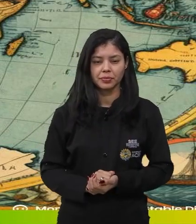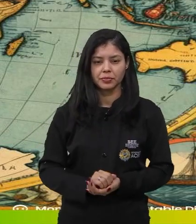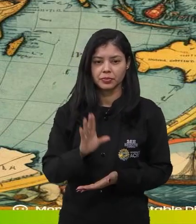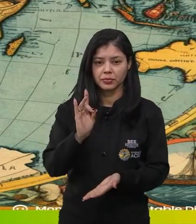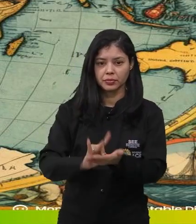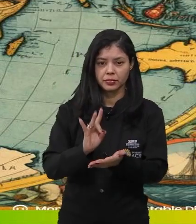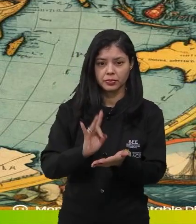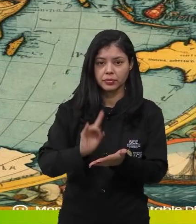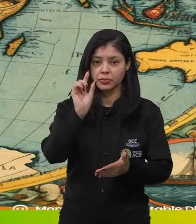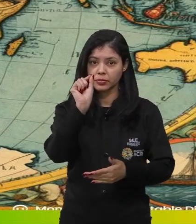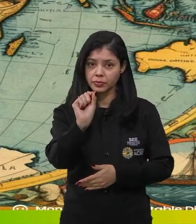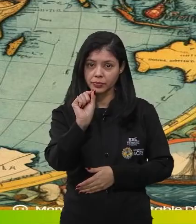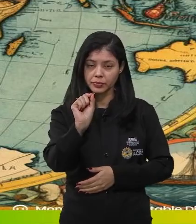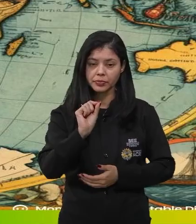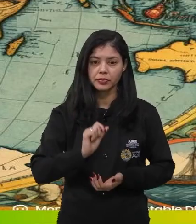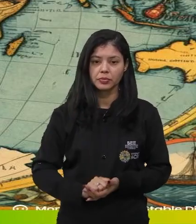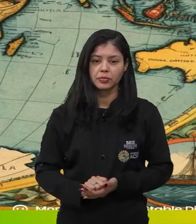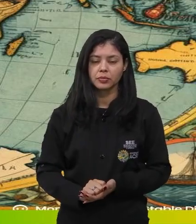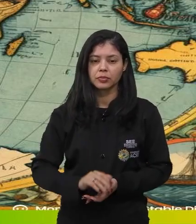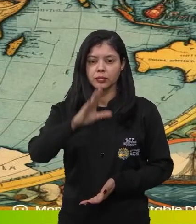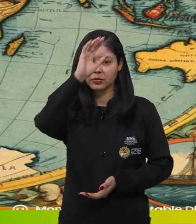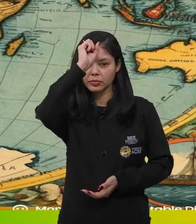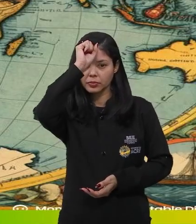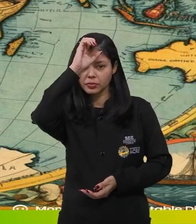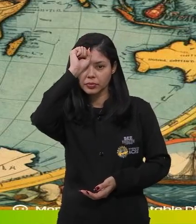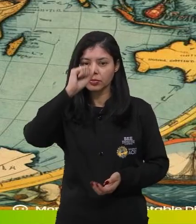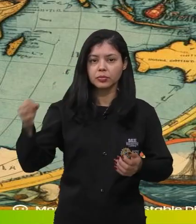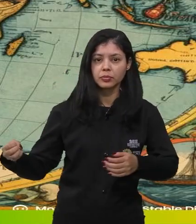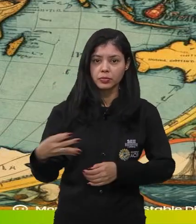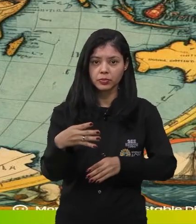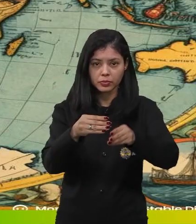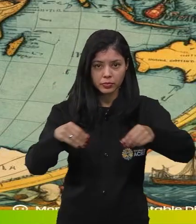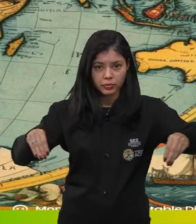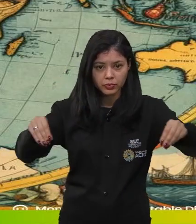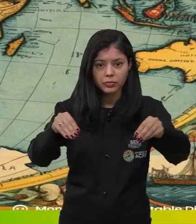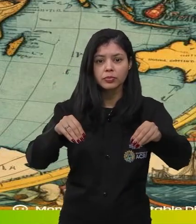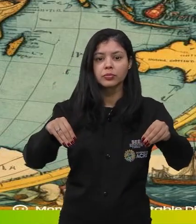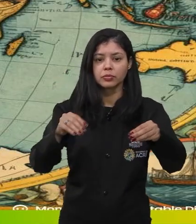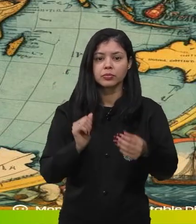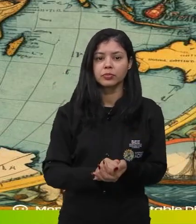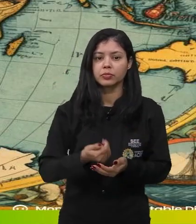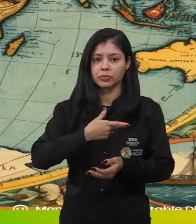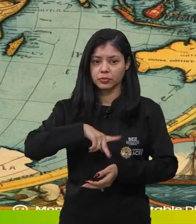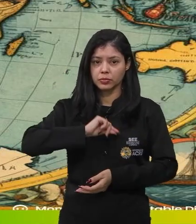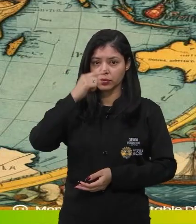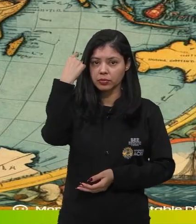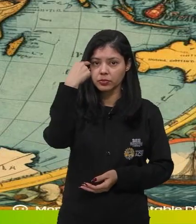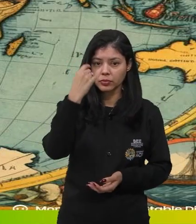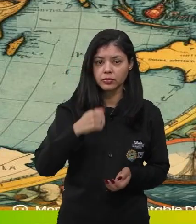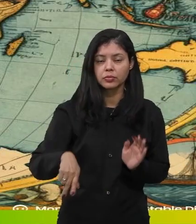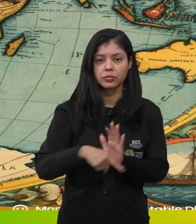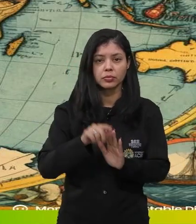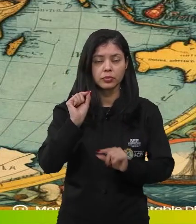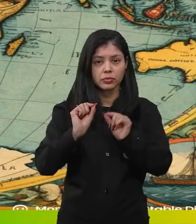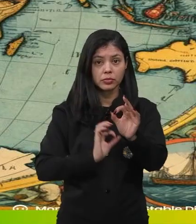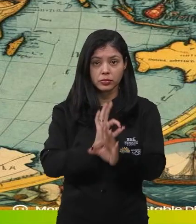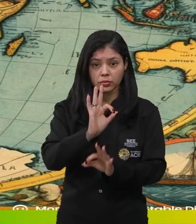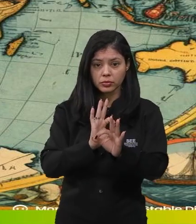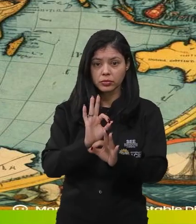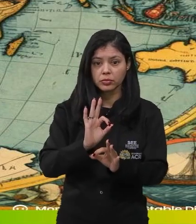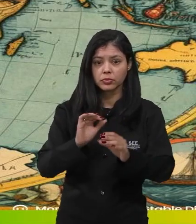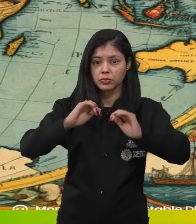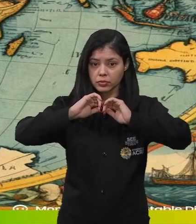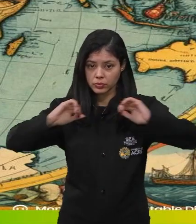que, de conhecimento desse novo território, portugueses e espanhóis vão tratar logo